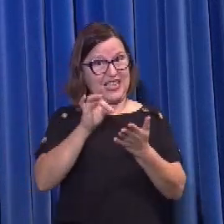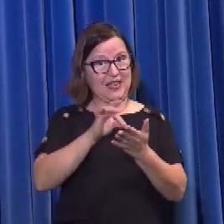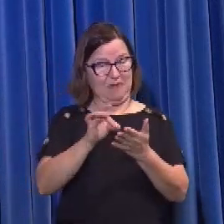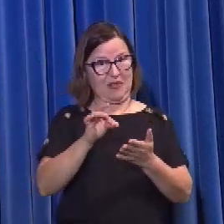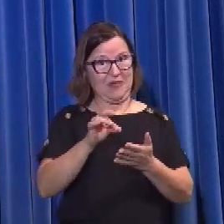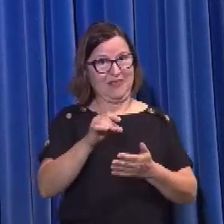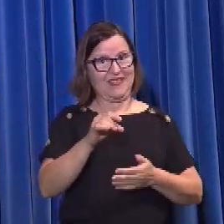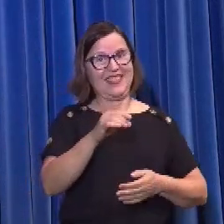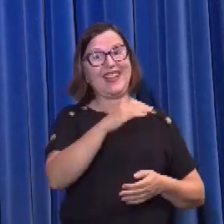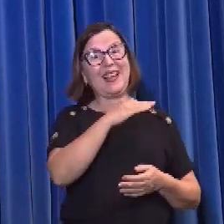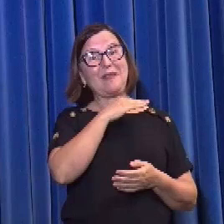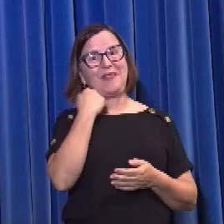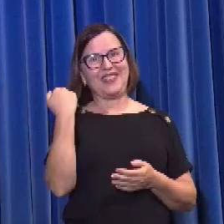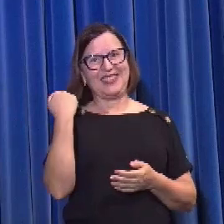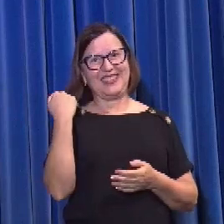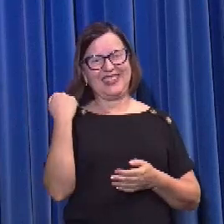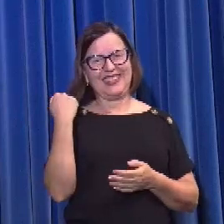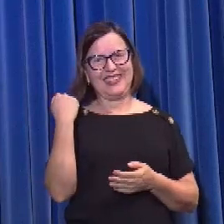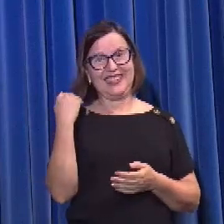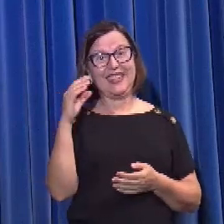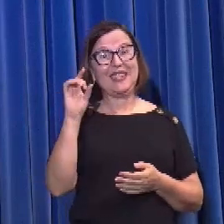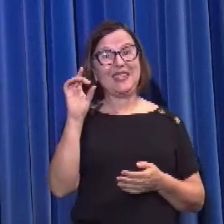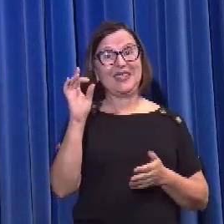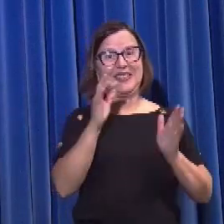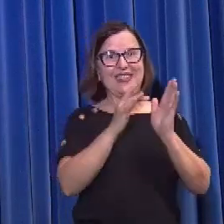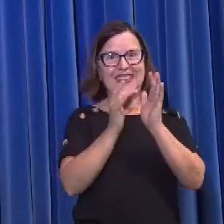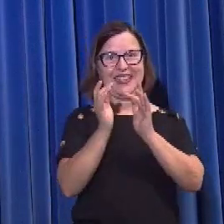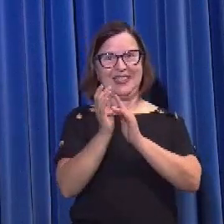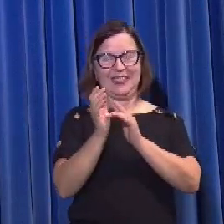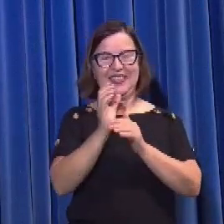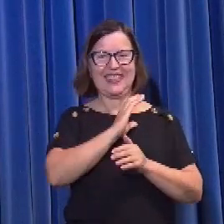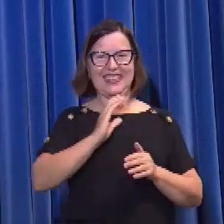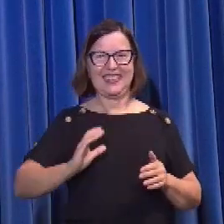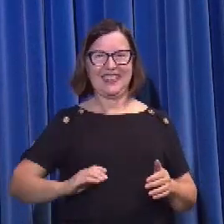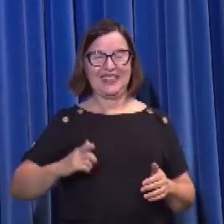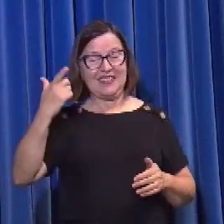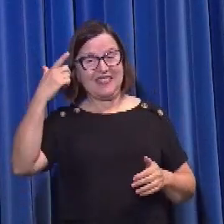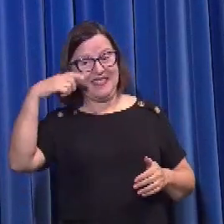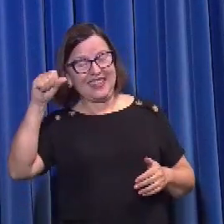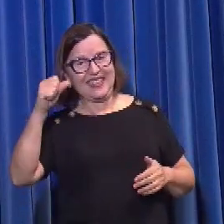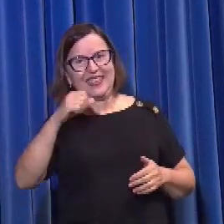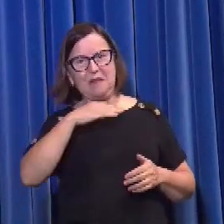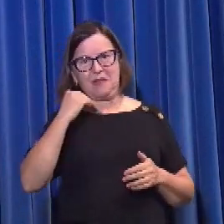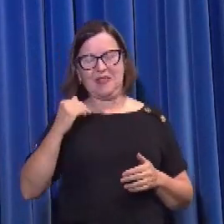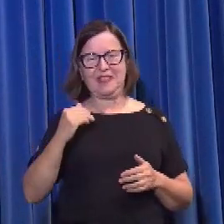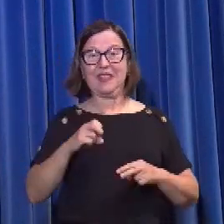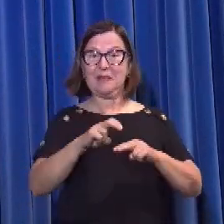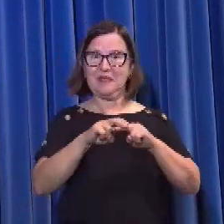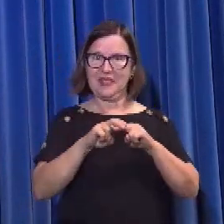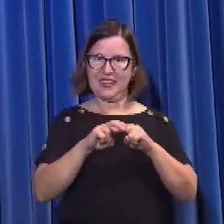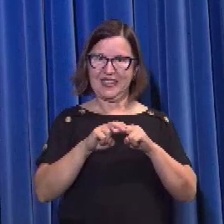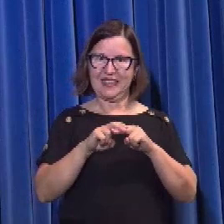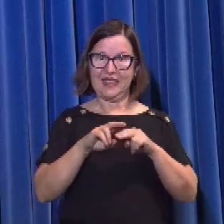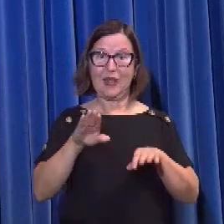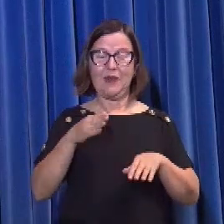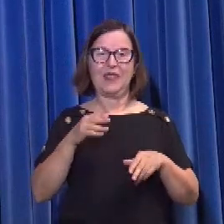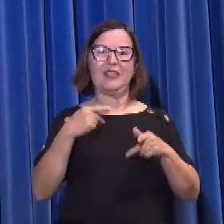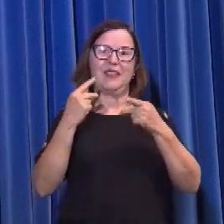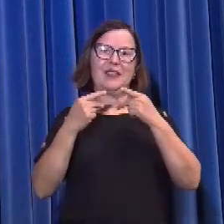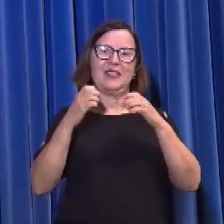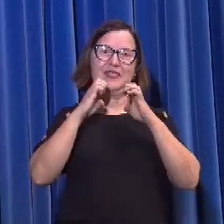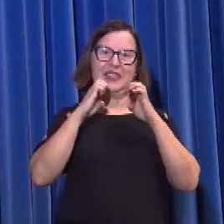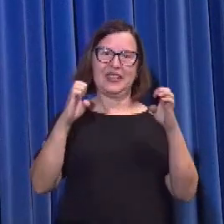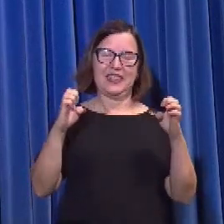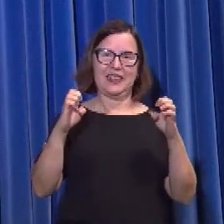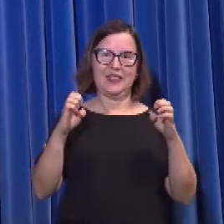morte. Só Jesus Cristo venceu a morte. Por isso que quando nós falamos de evangelho, nós falamos